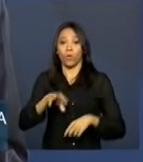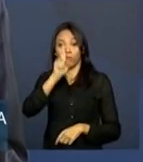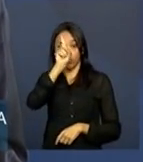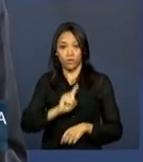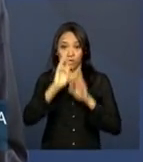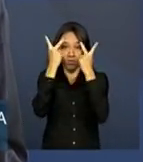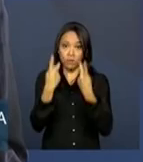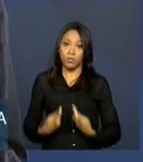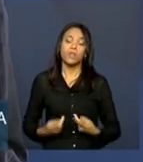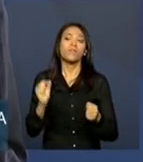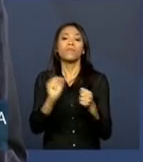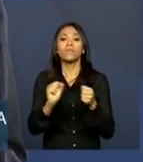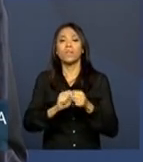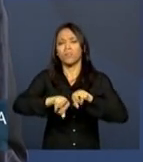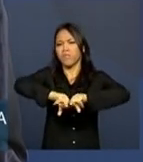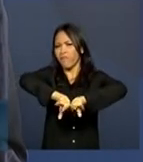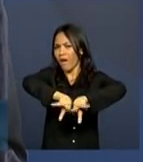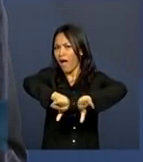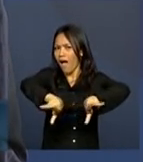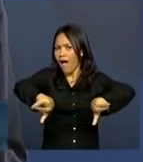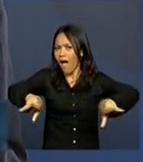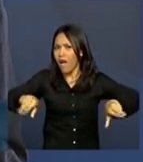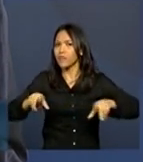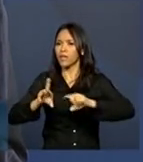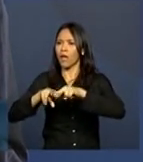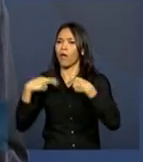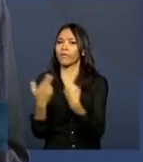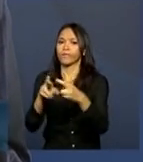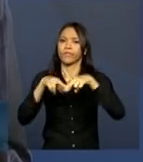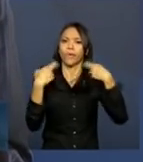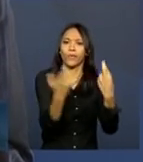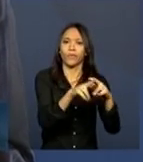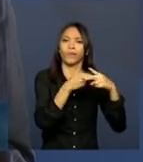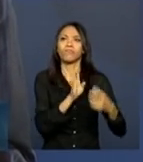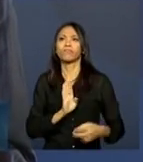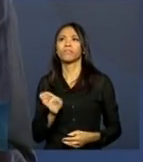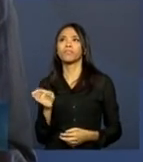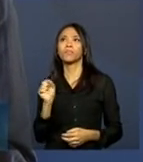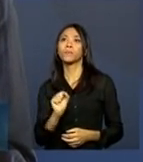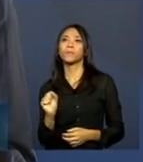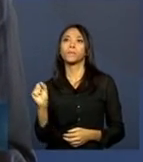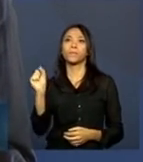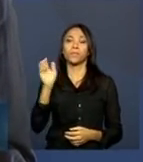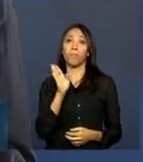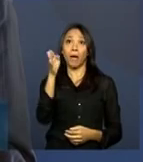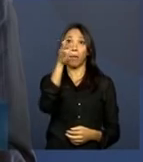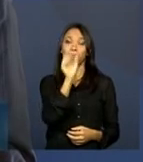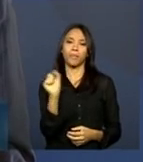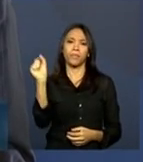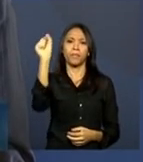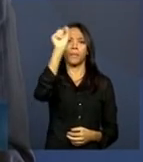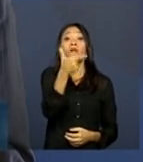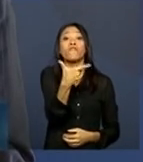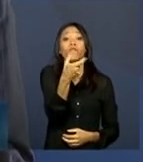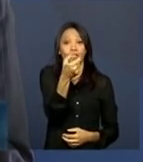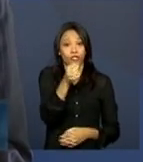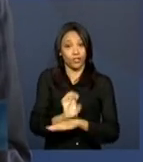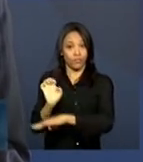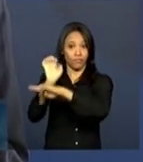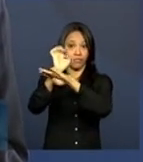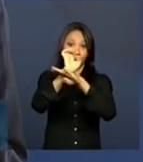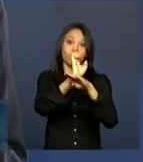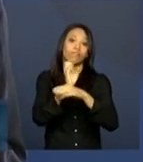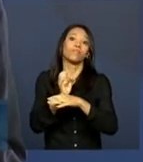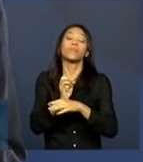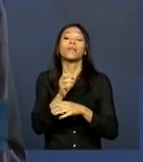realizamos dezenas de sessões e audiências públicas por todo o território nacional em 20 unidades da Federação e no